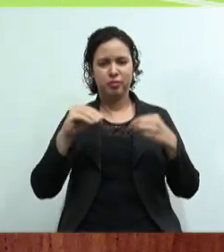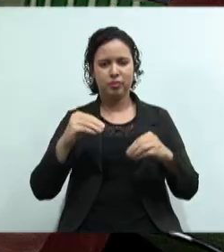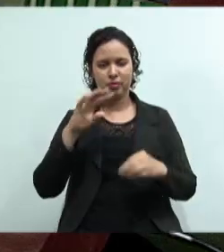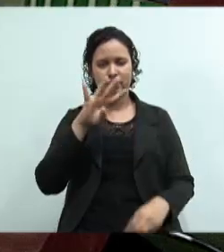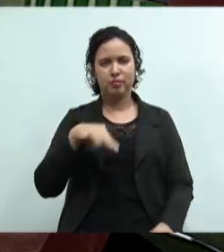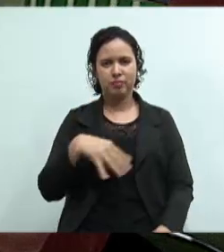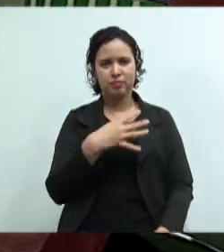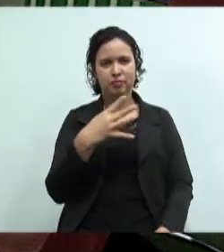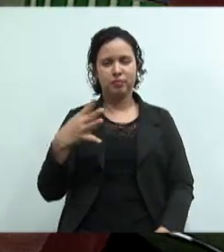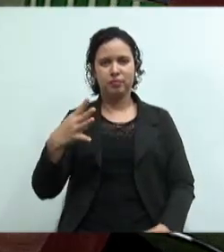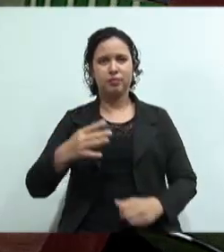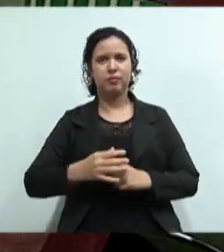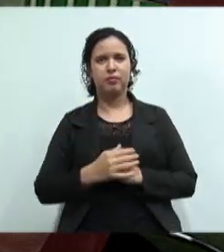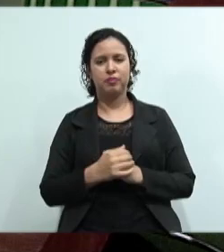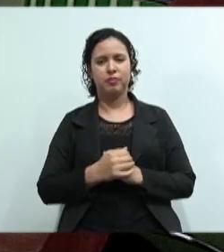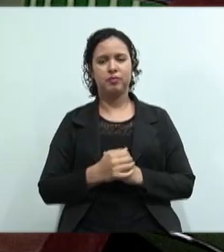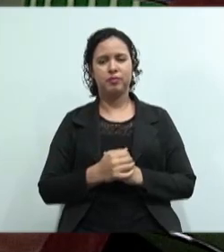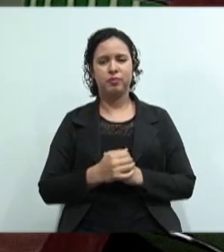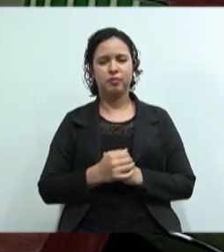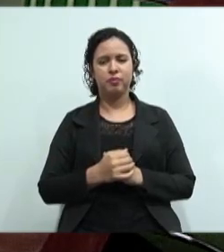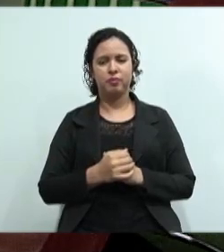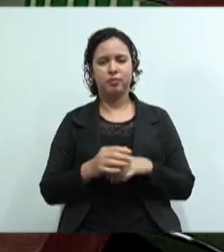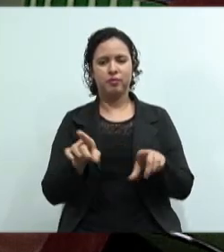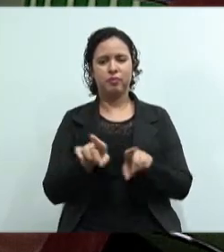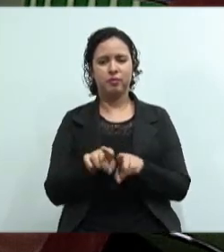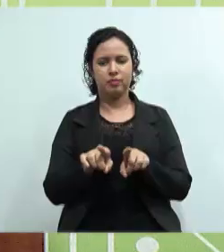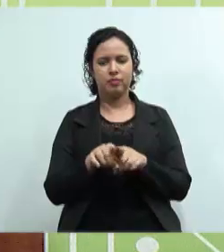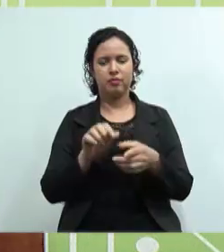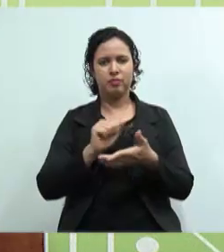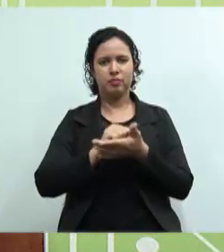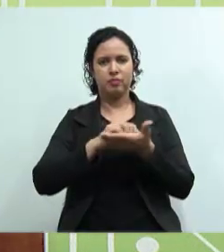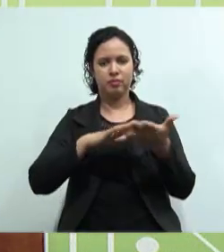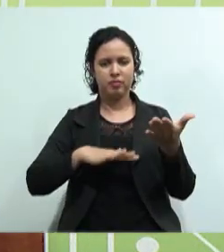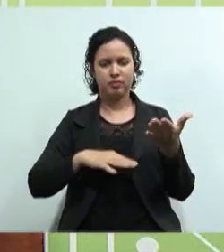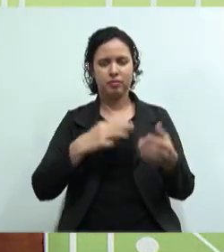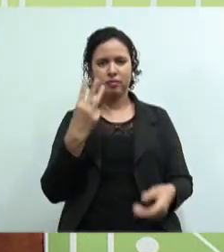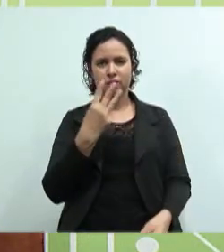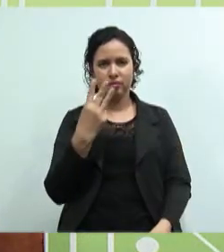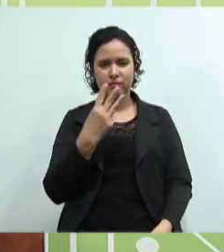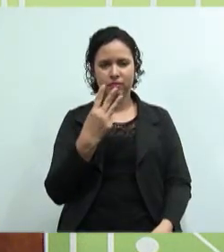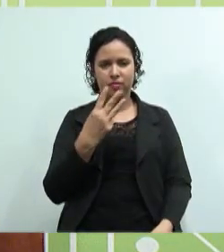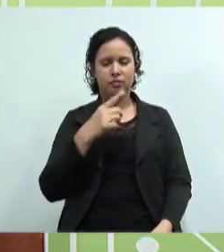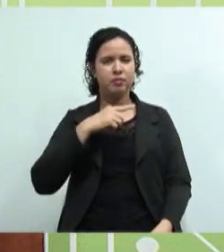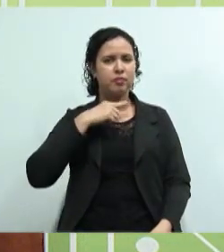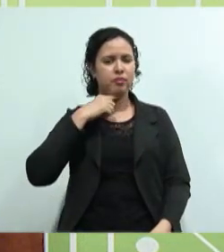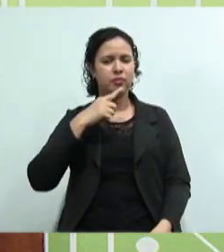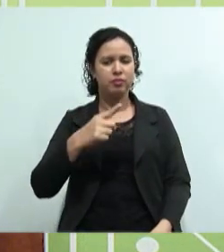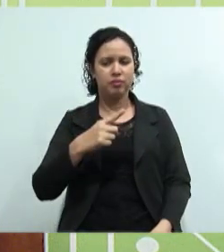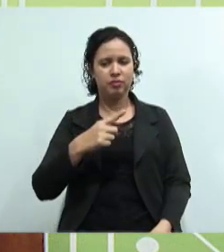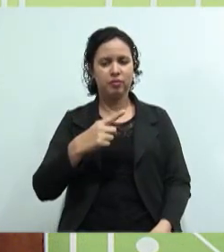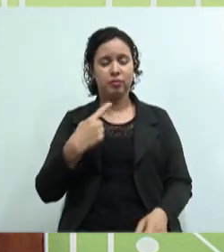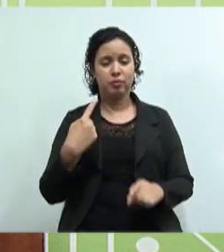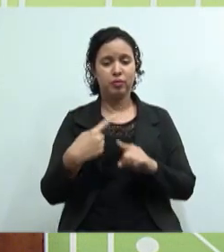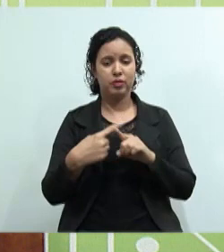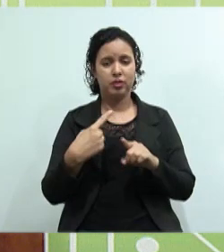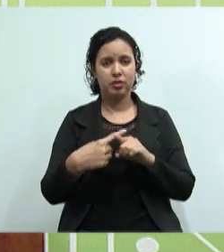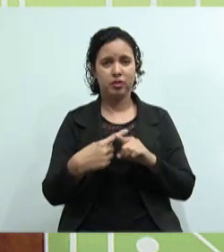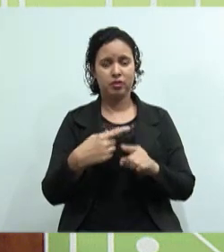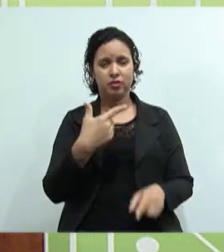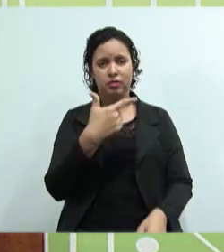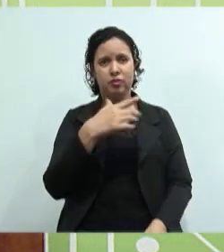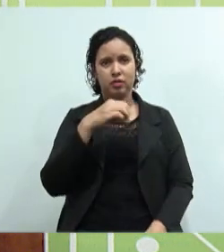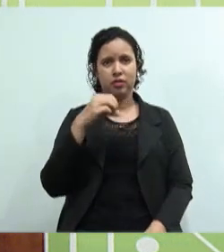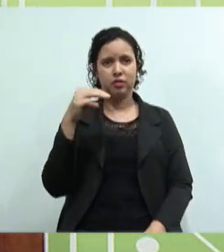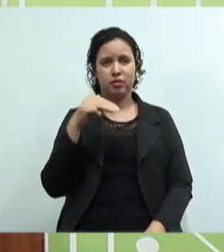é, inclusive a atividade 3 provavelmente eu não vou conseguir aqui, tá? Porque 20 minutos é pouco